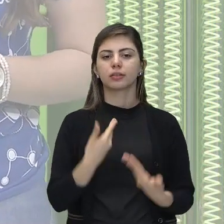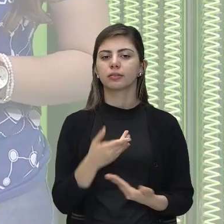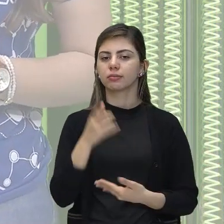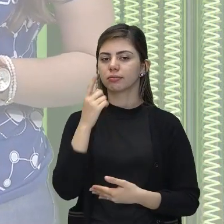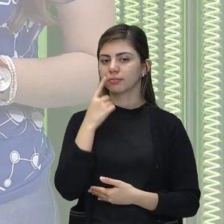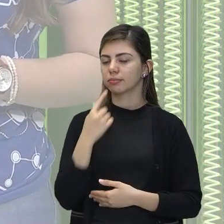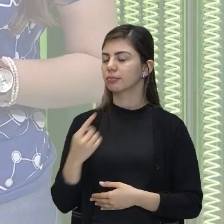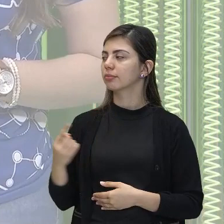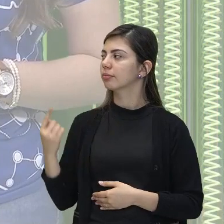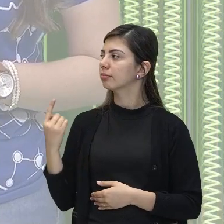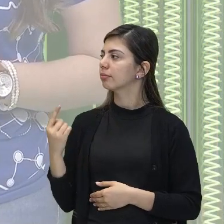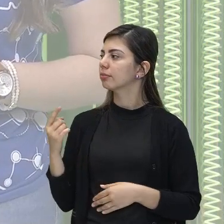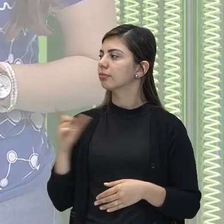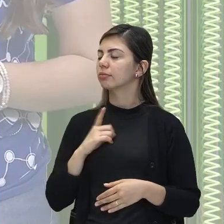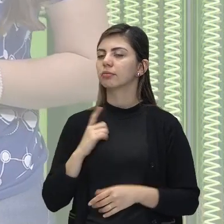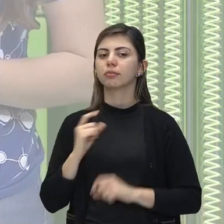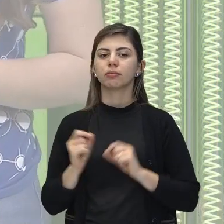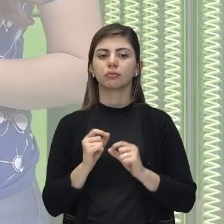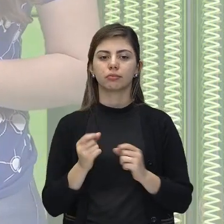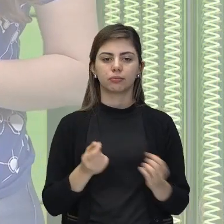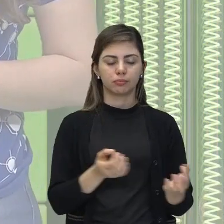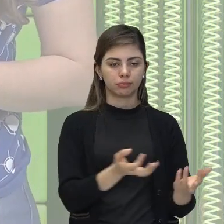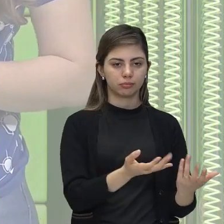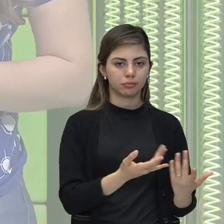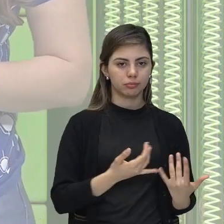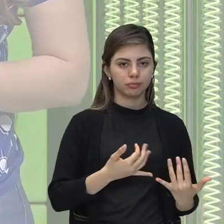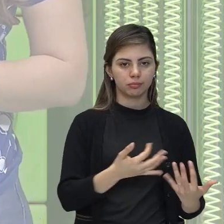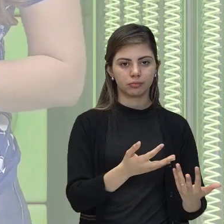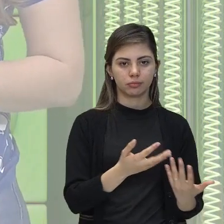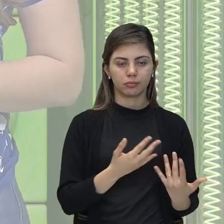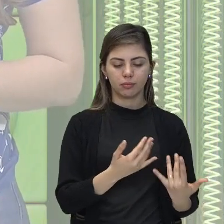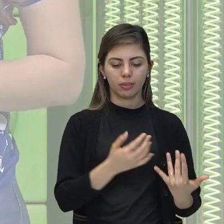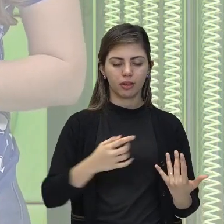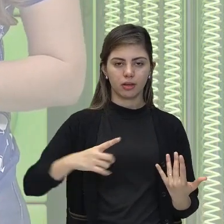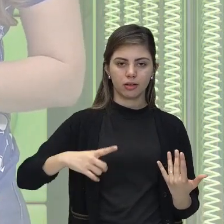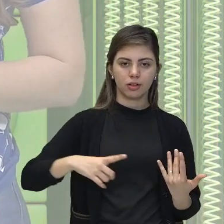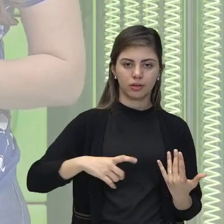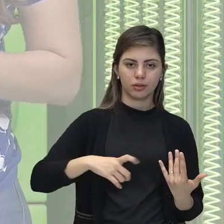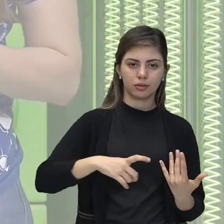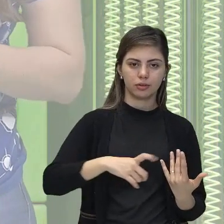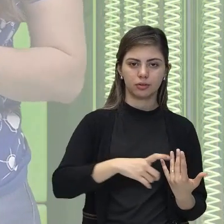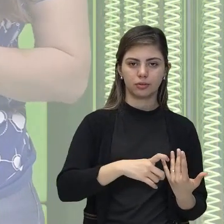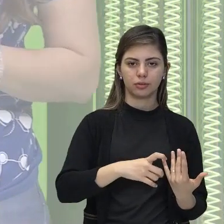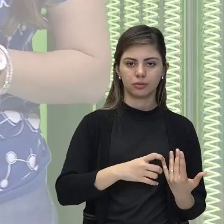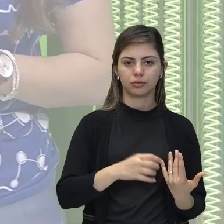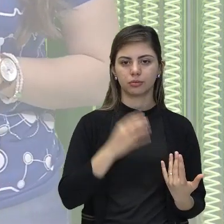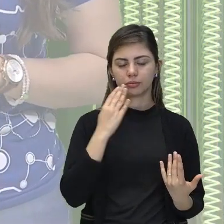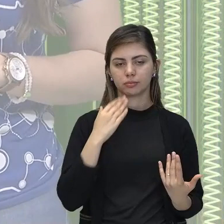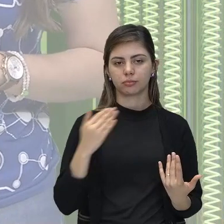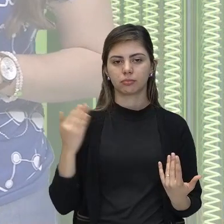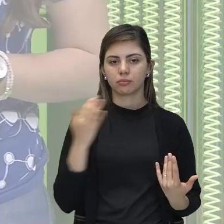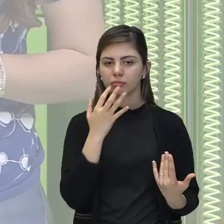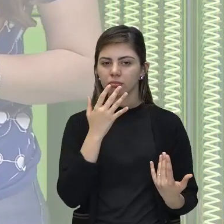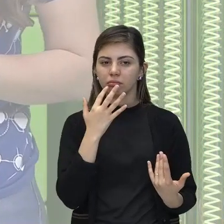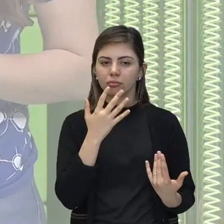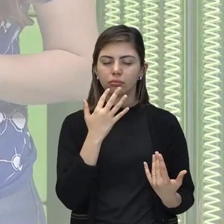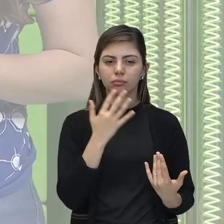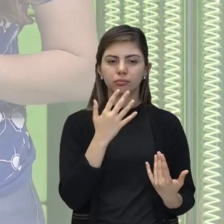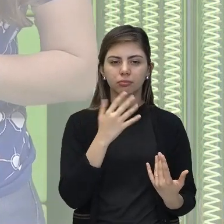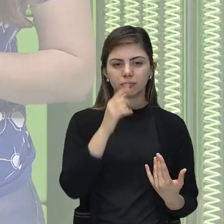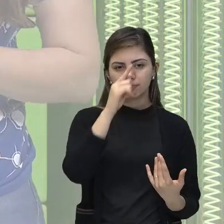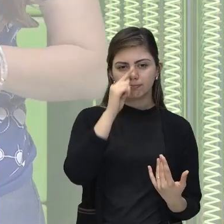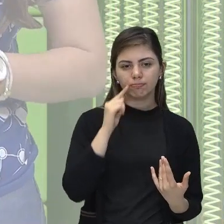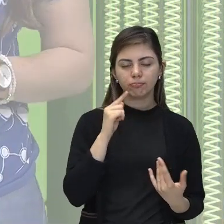ó, as algas, né, e o fungo que está aqui, ó, assim mais amarelado, nós temos